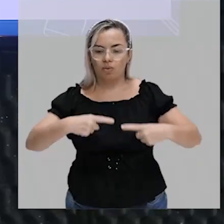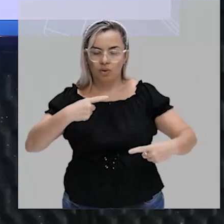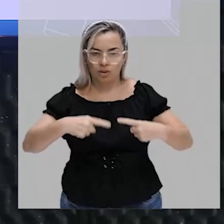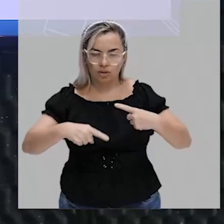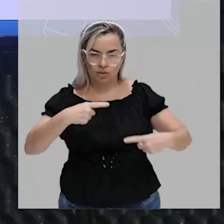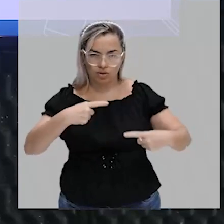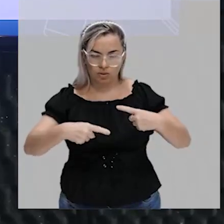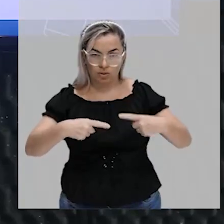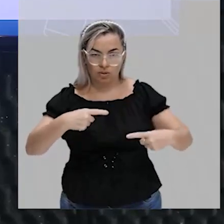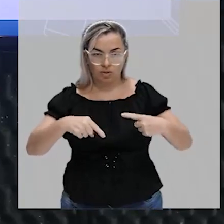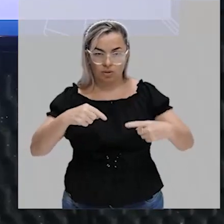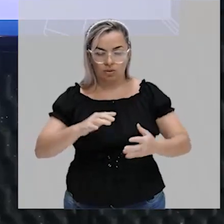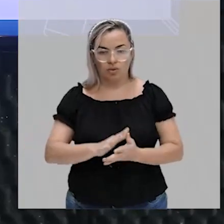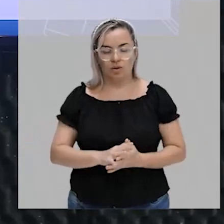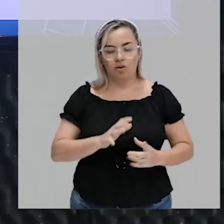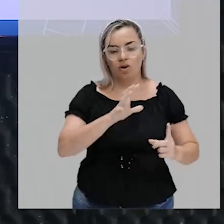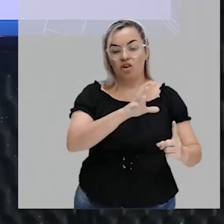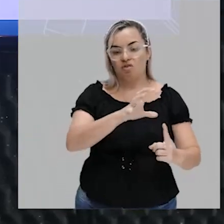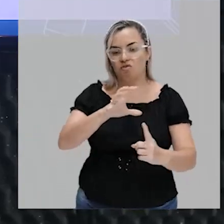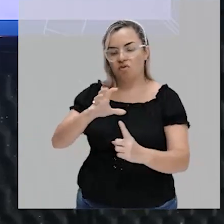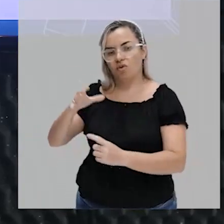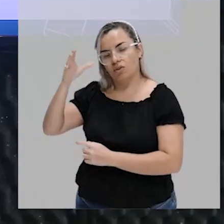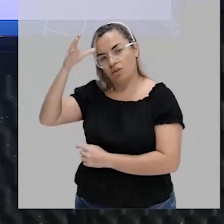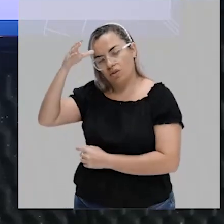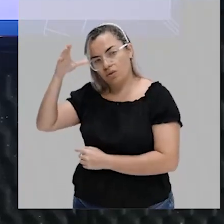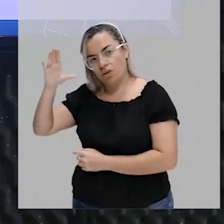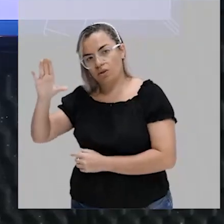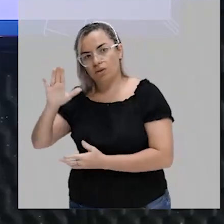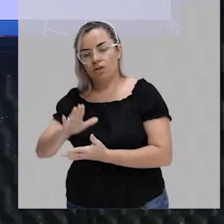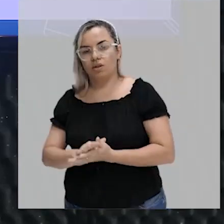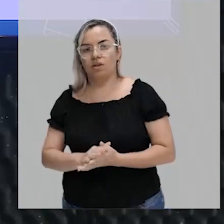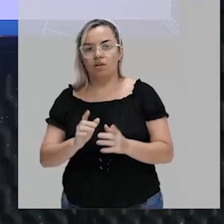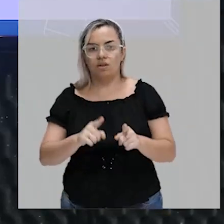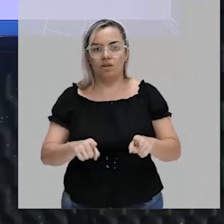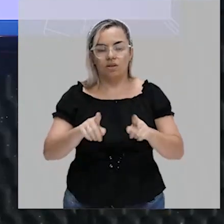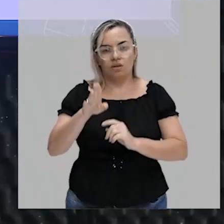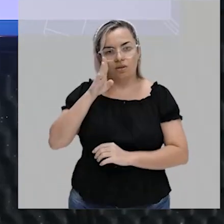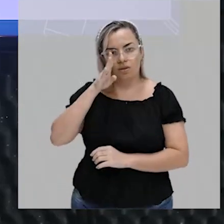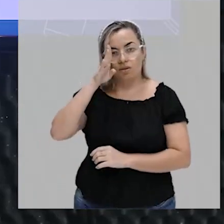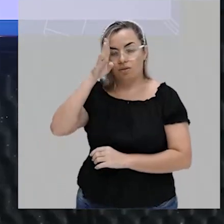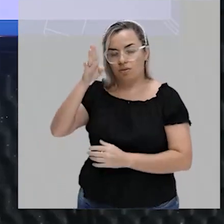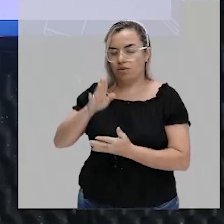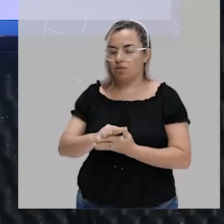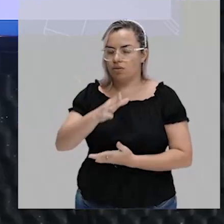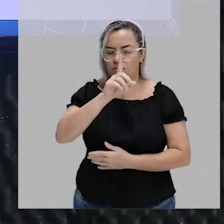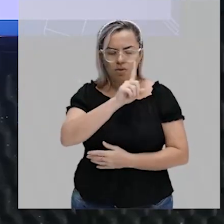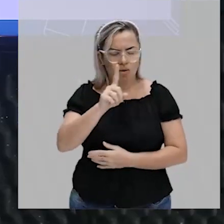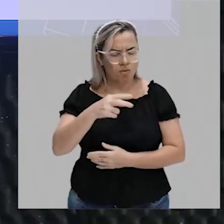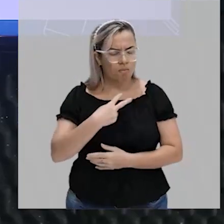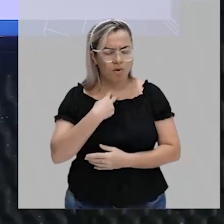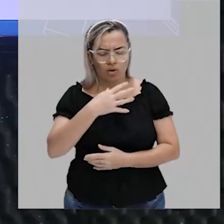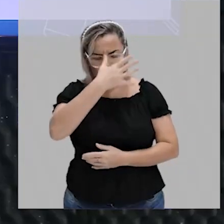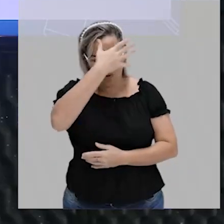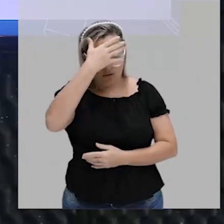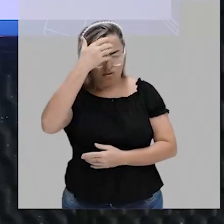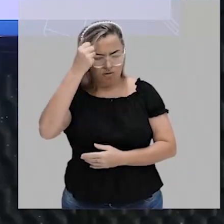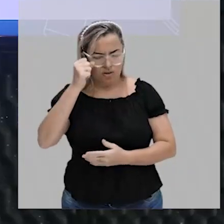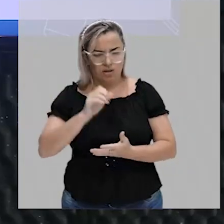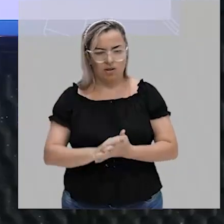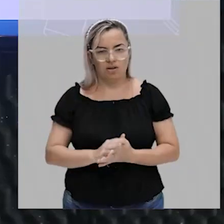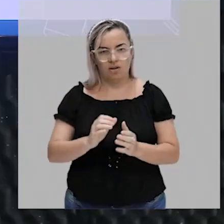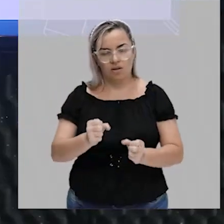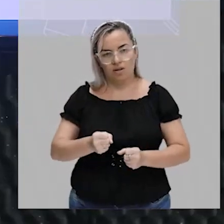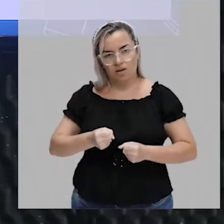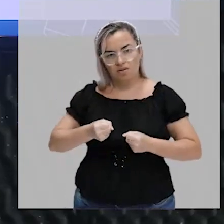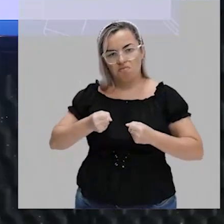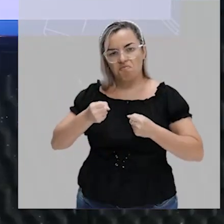podemos dizer de grande influência cultural, mas principalmente, não esqueça disso, a principal potência